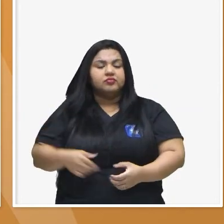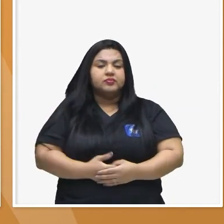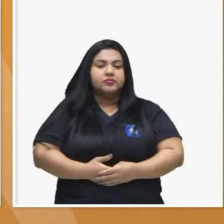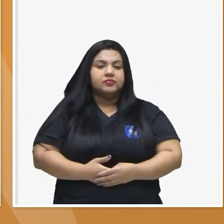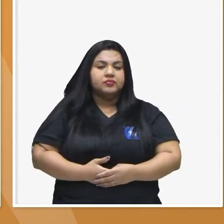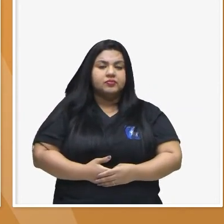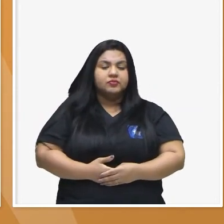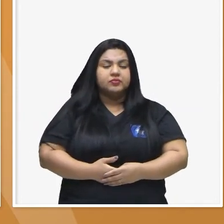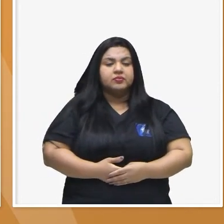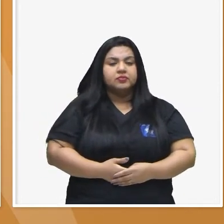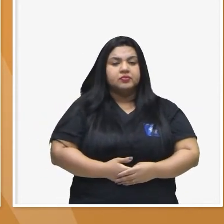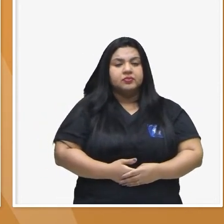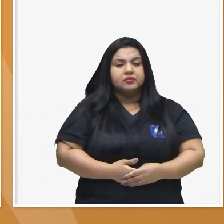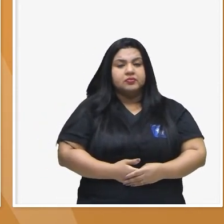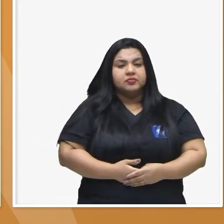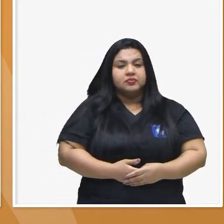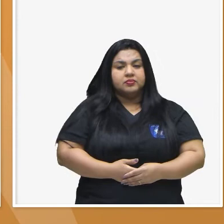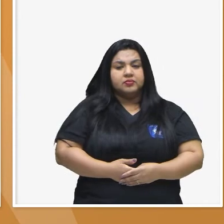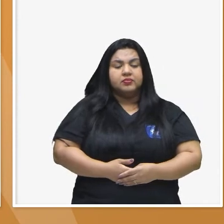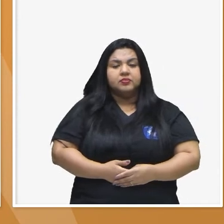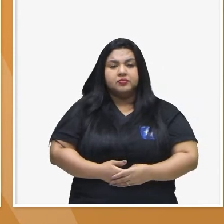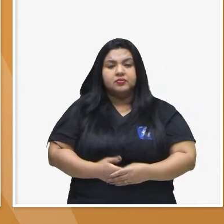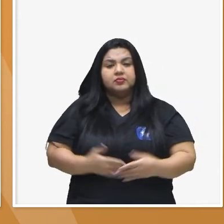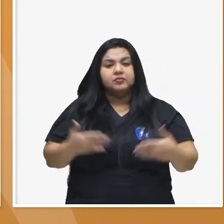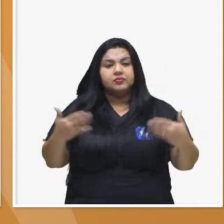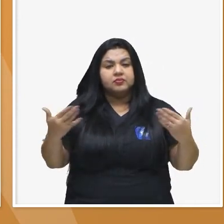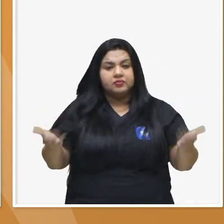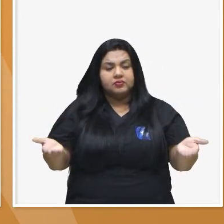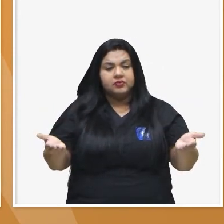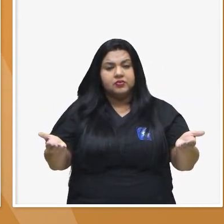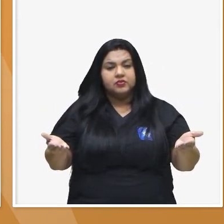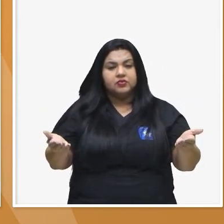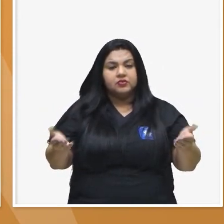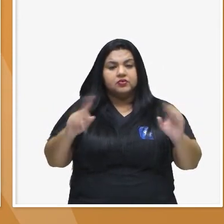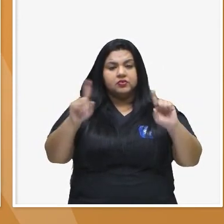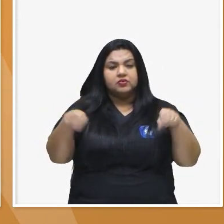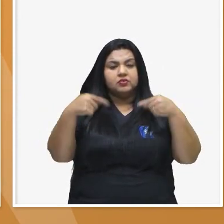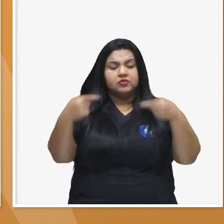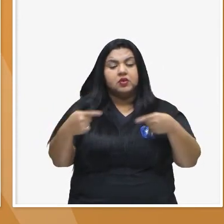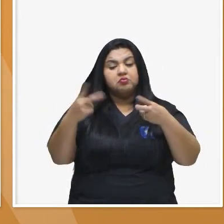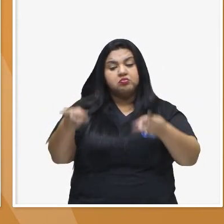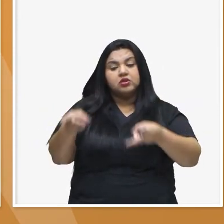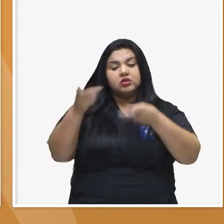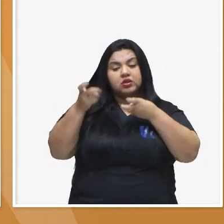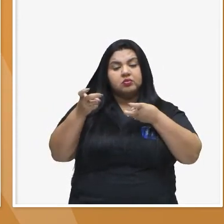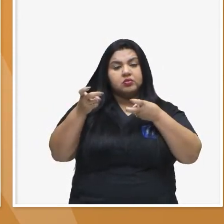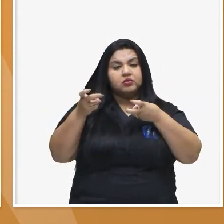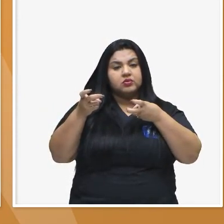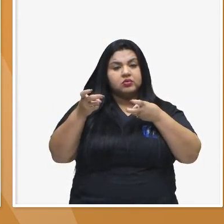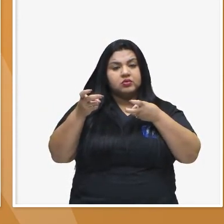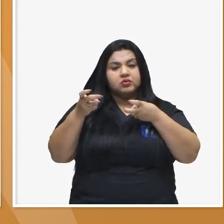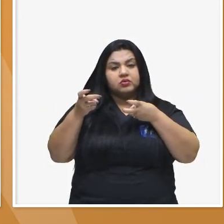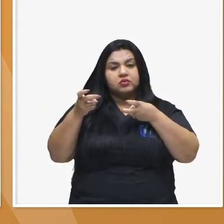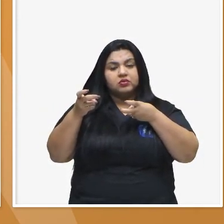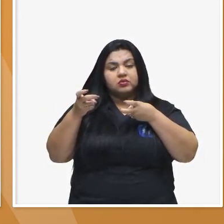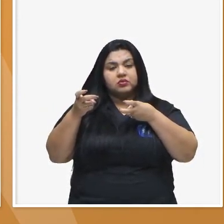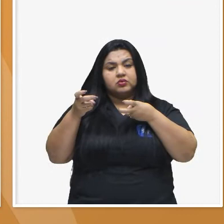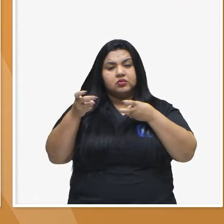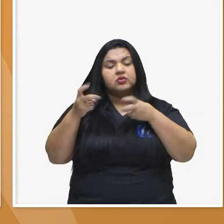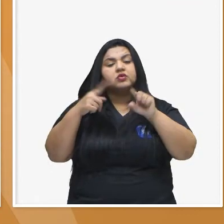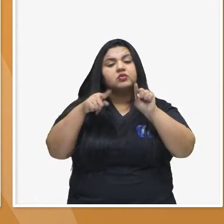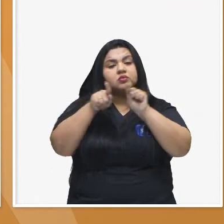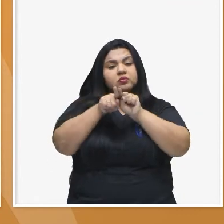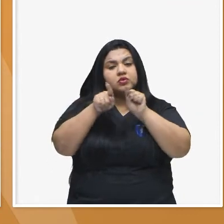É escravo daquilo. Então, nessa contradição, é isso. Ele percebe que, né, ele também